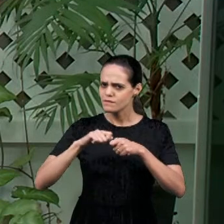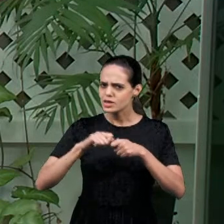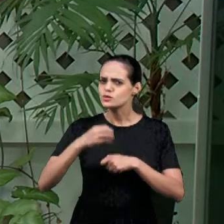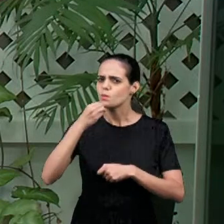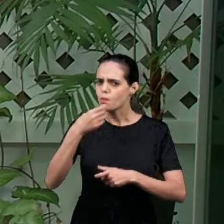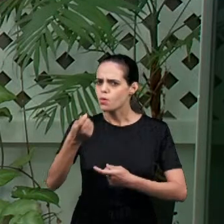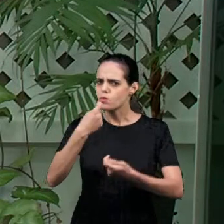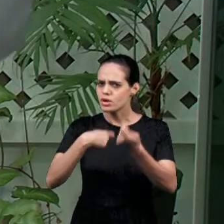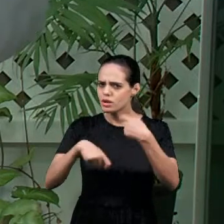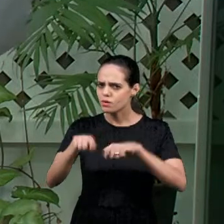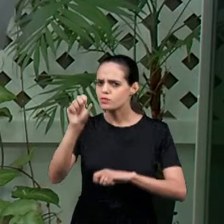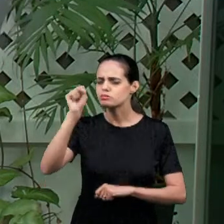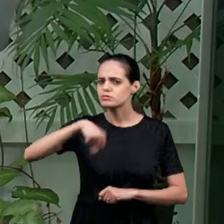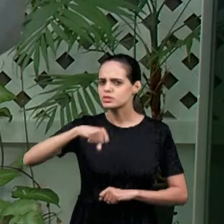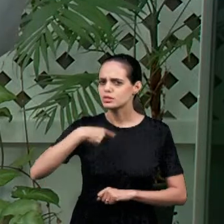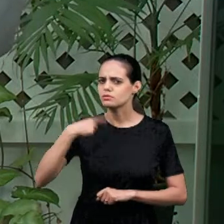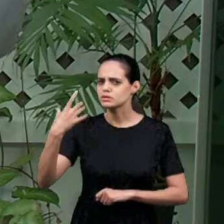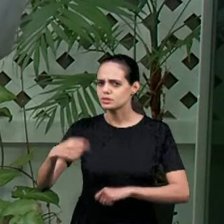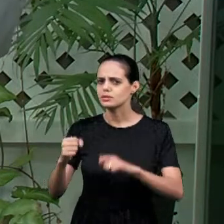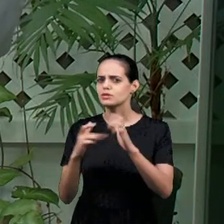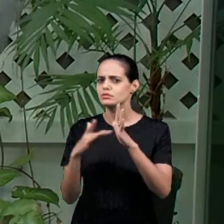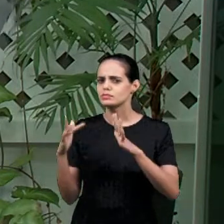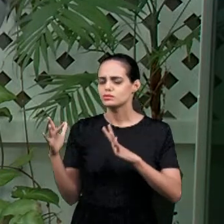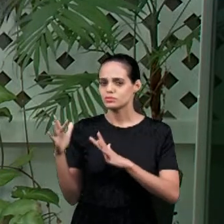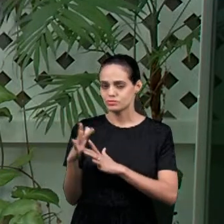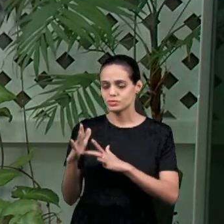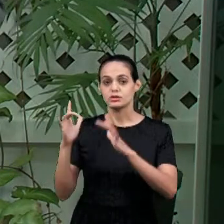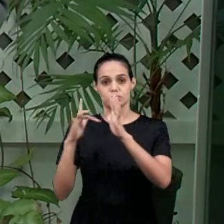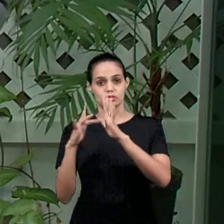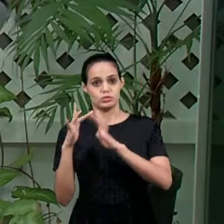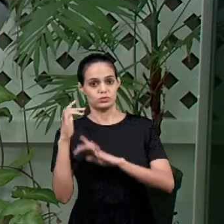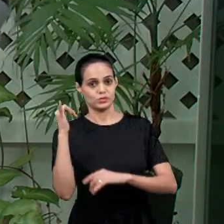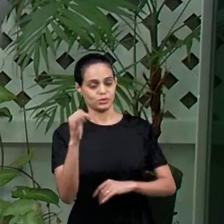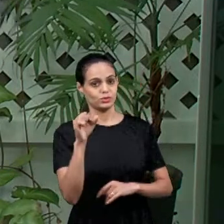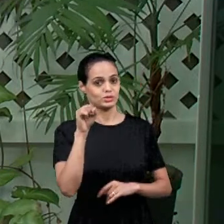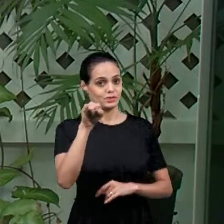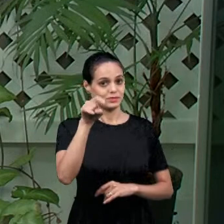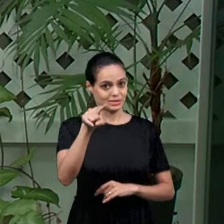vida, Jesus diz assim: quem quiser ganhar a sua vida,